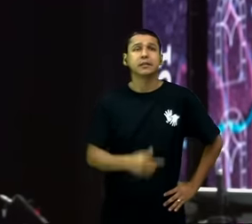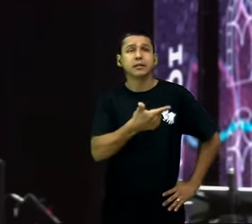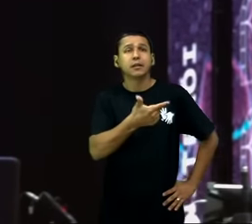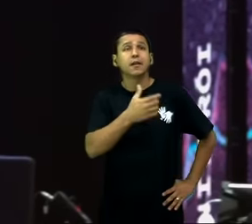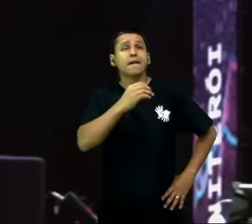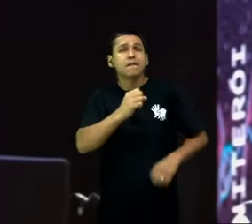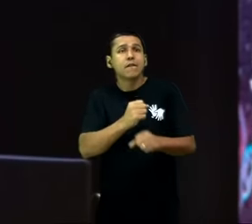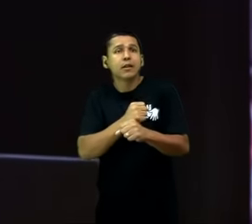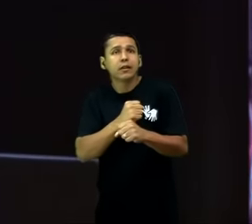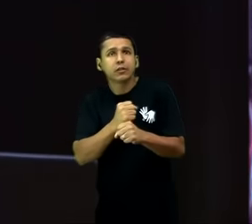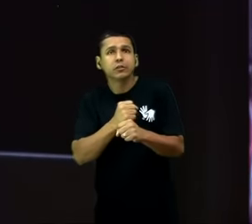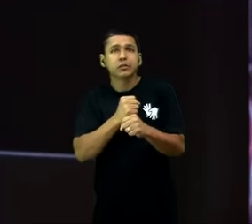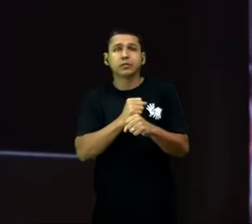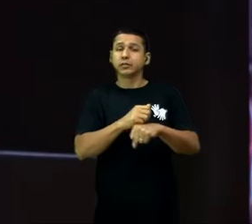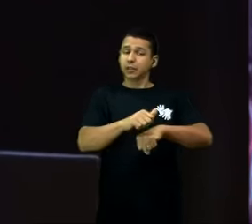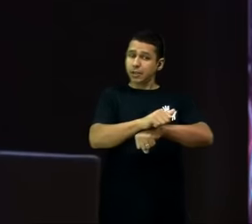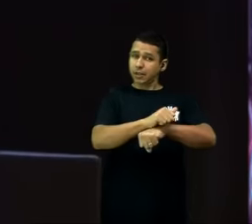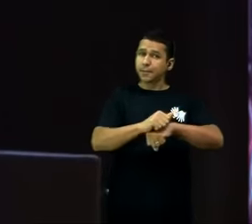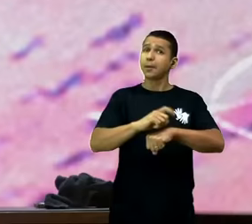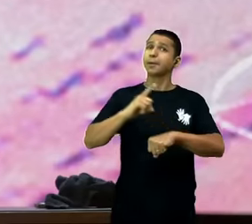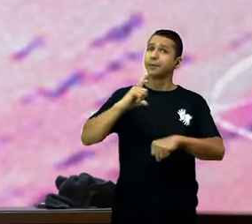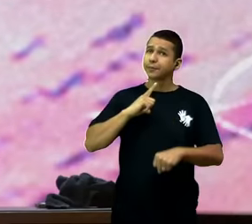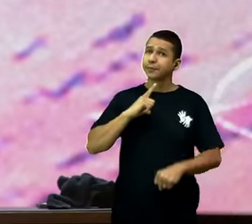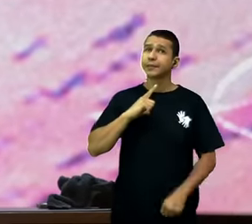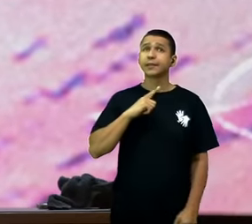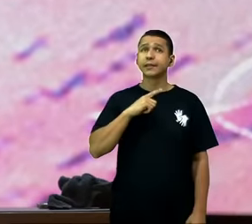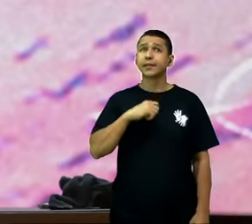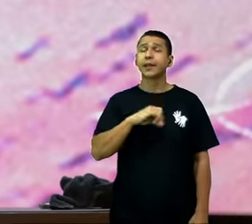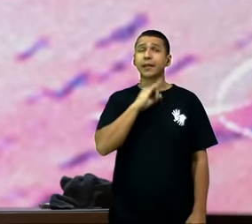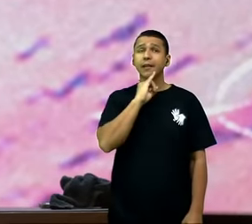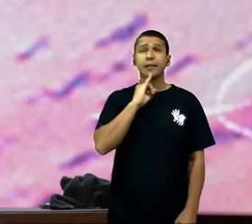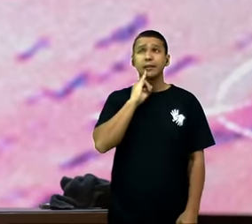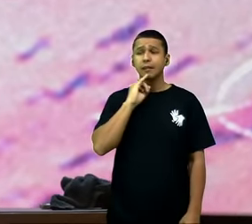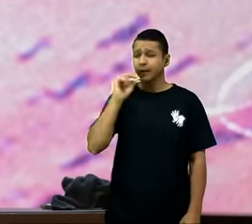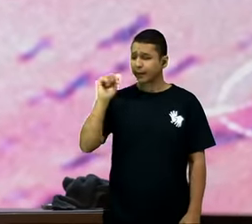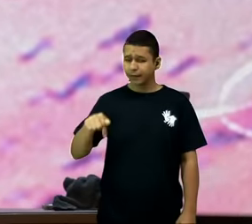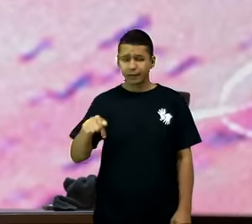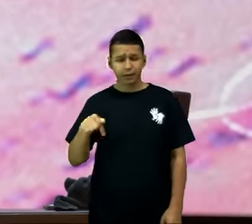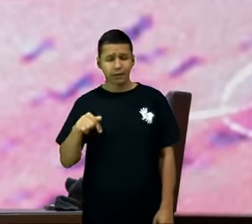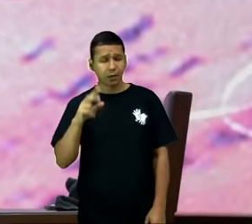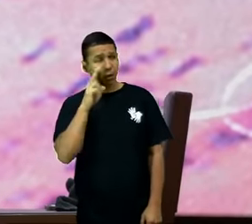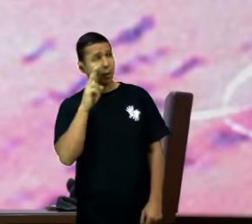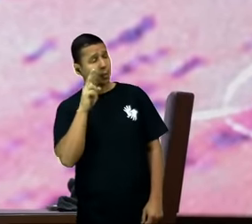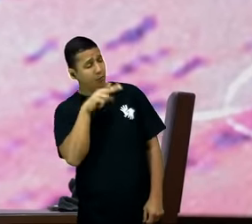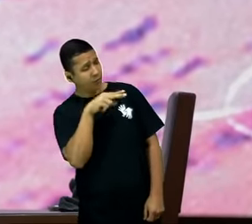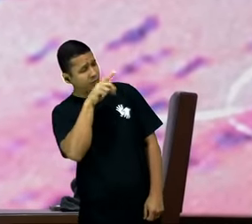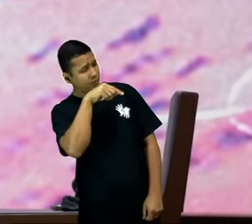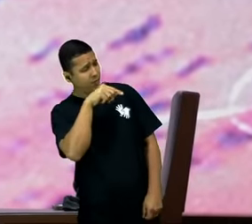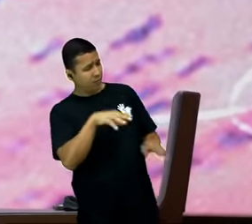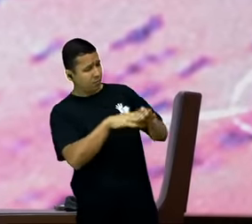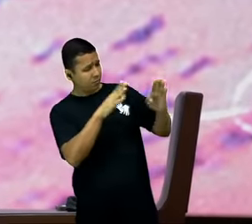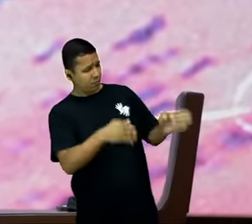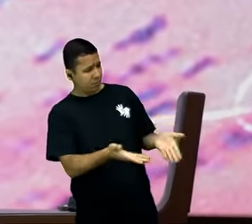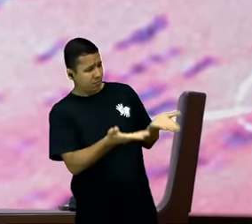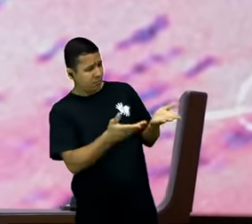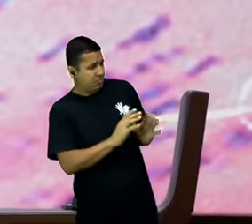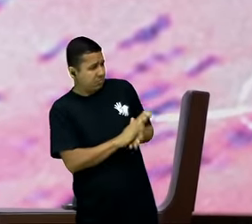20 anos que Abraão tem Isaac. Isaac sequer nunca viu Abraão fazer um altar para Deus.